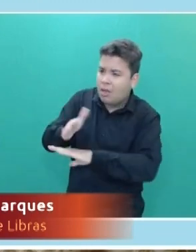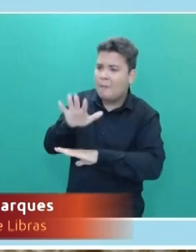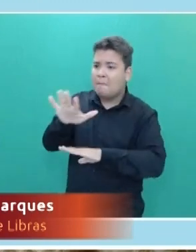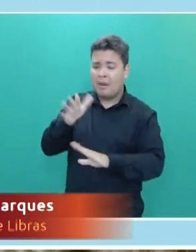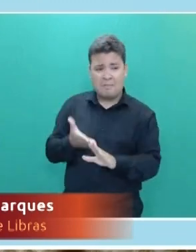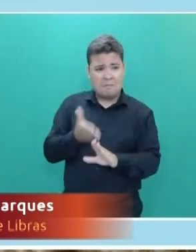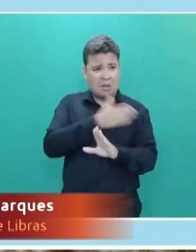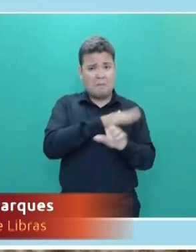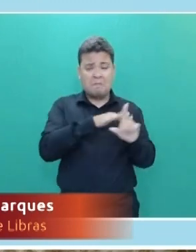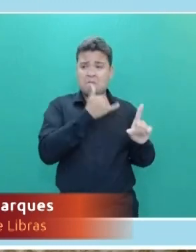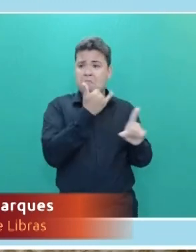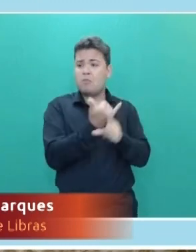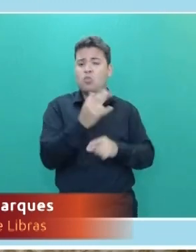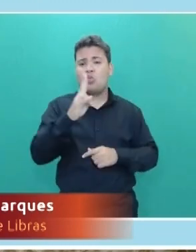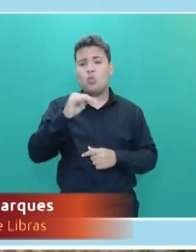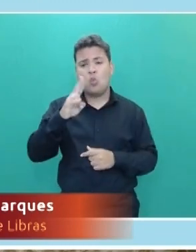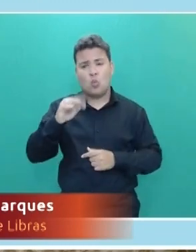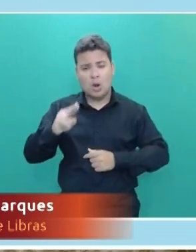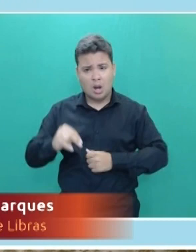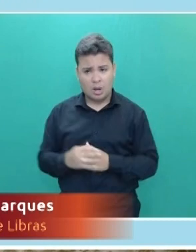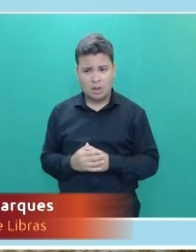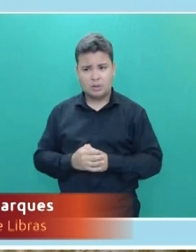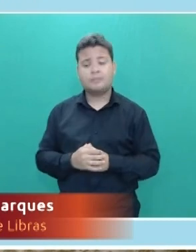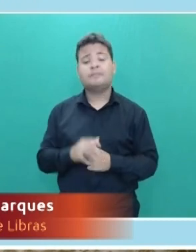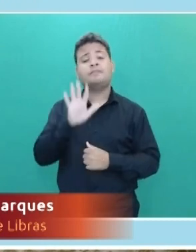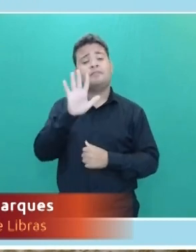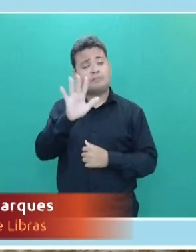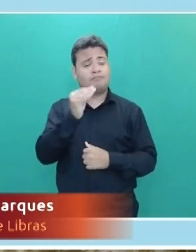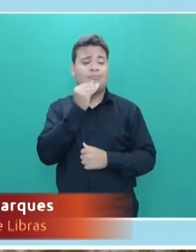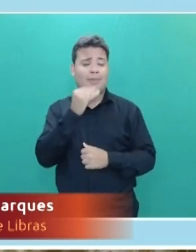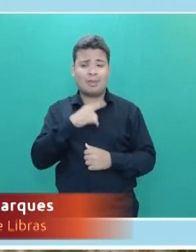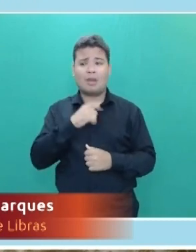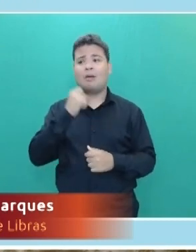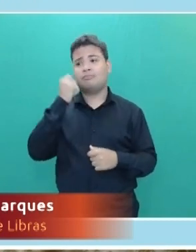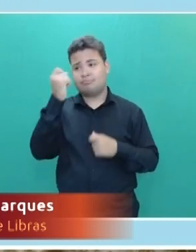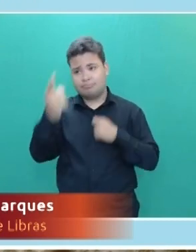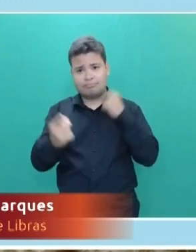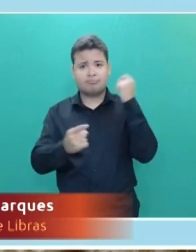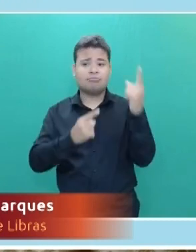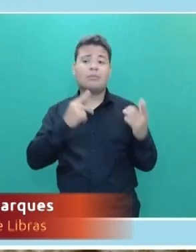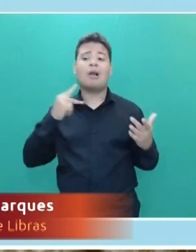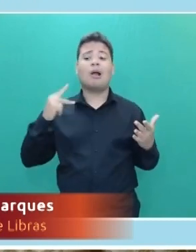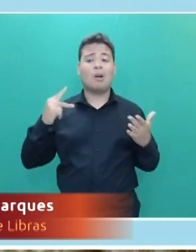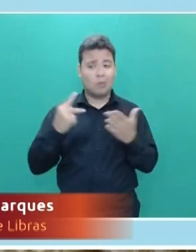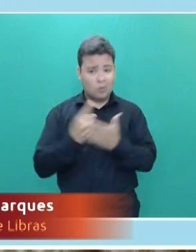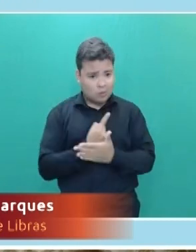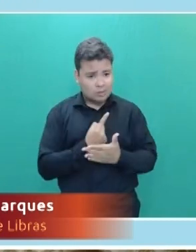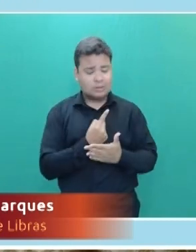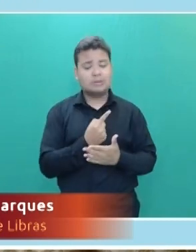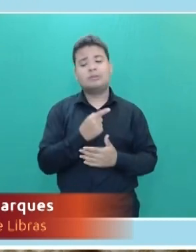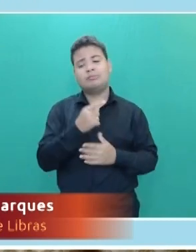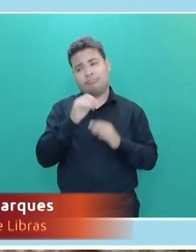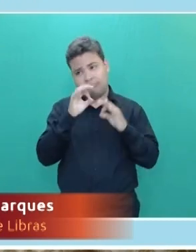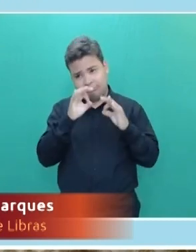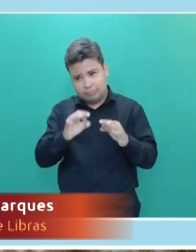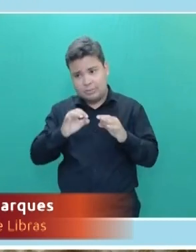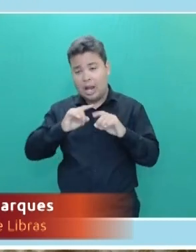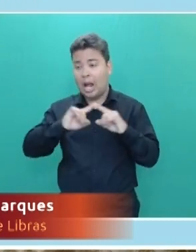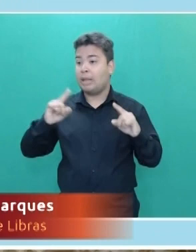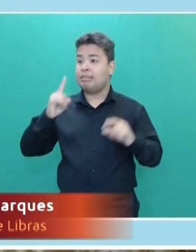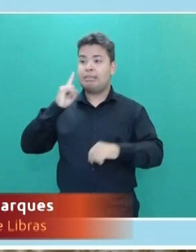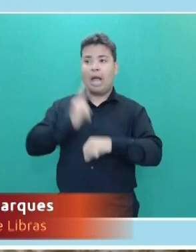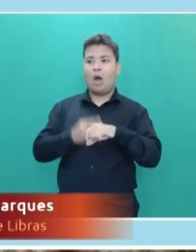alguns casos que possam ter acontecido e talvez a gente apressadamente faz essa